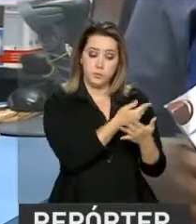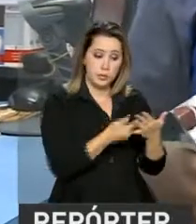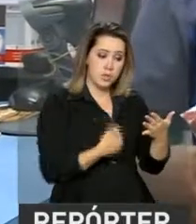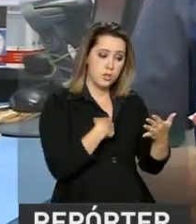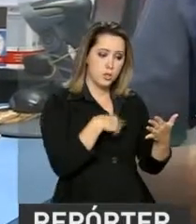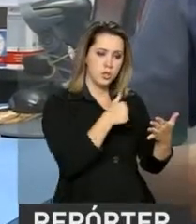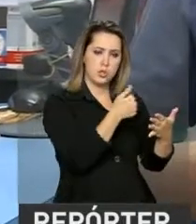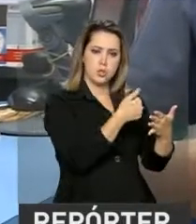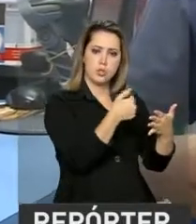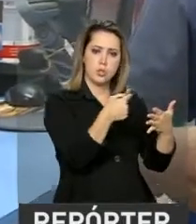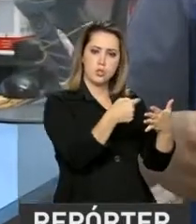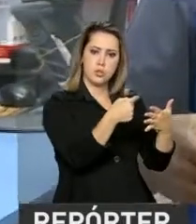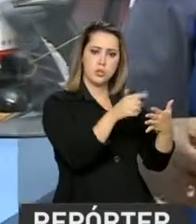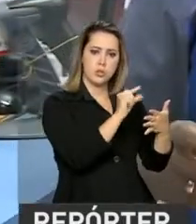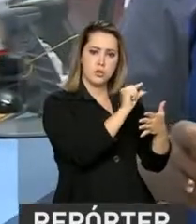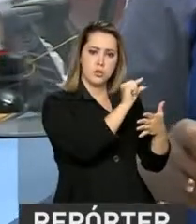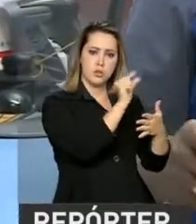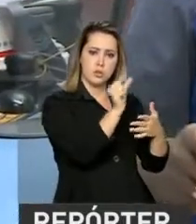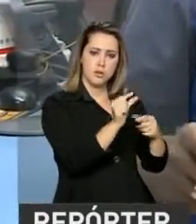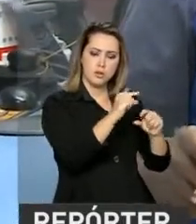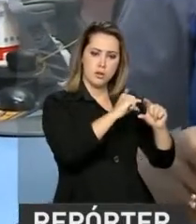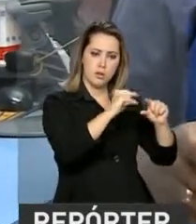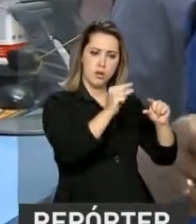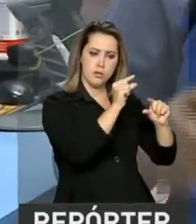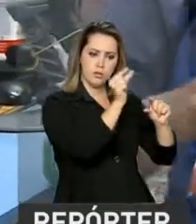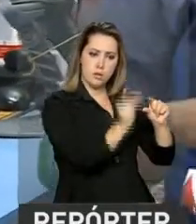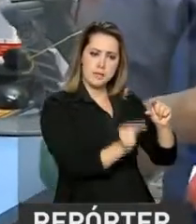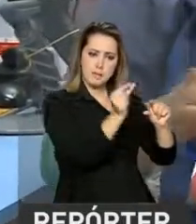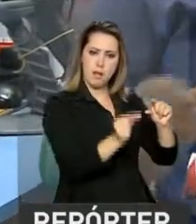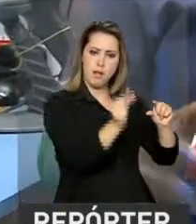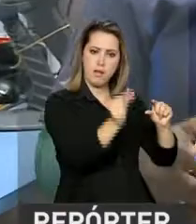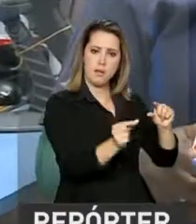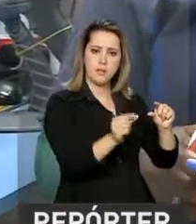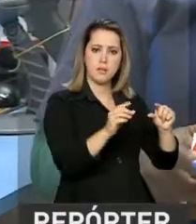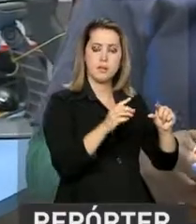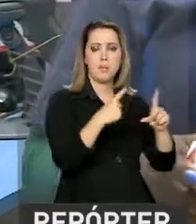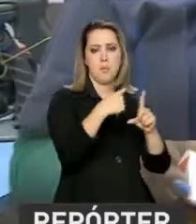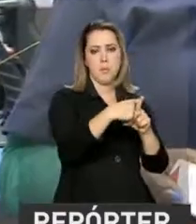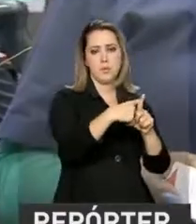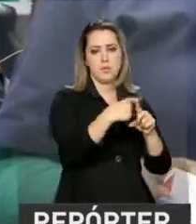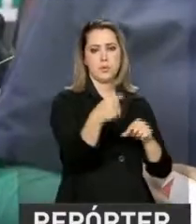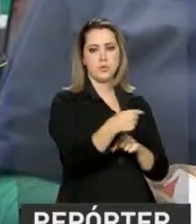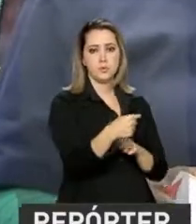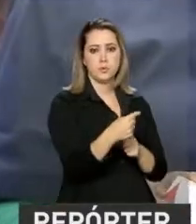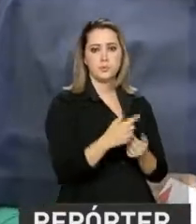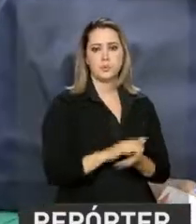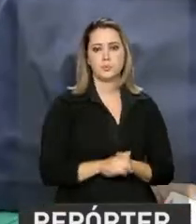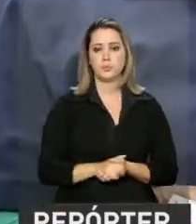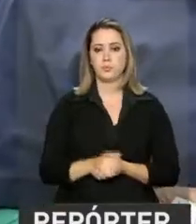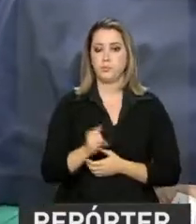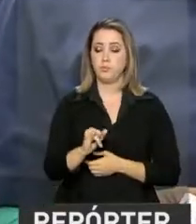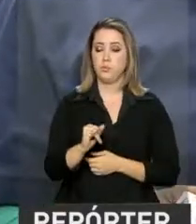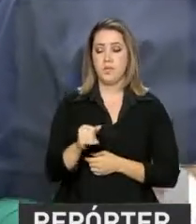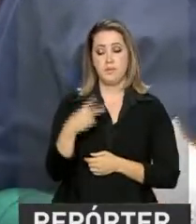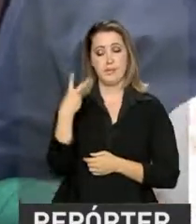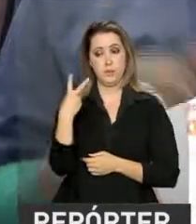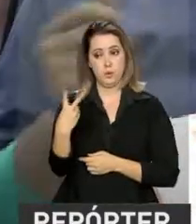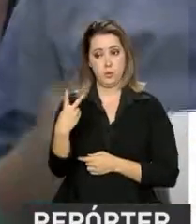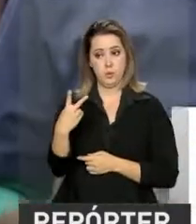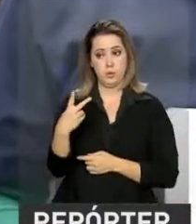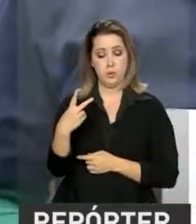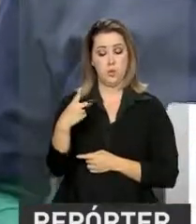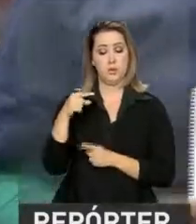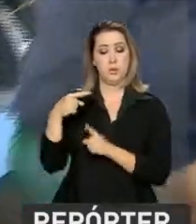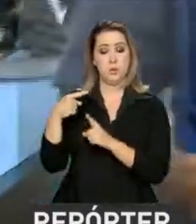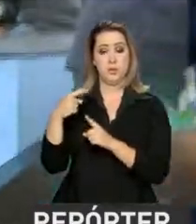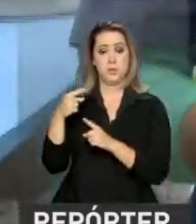marquinhas né que significa ser positivo ou negativo nem como funciona caso venha dois pontinhos lancei